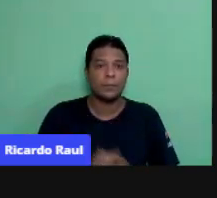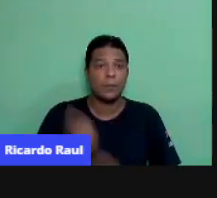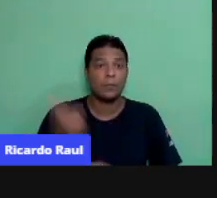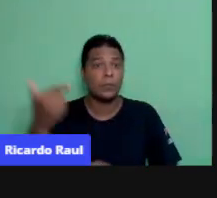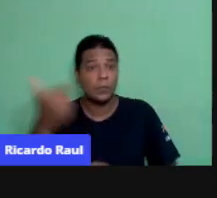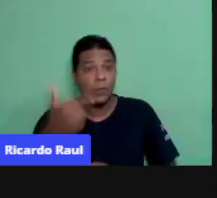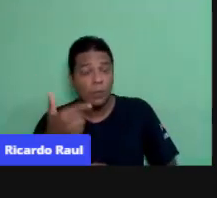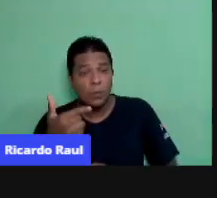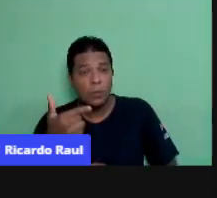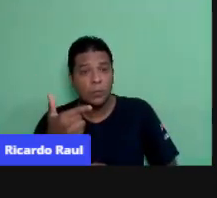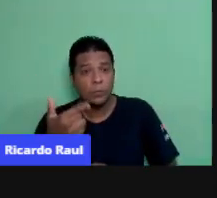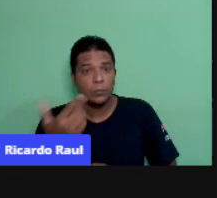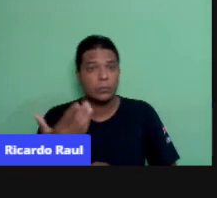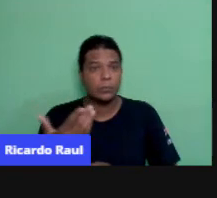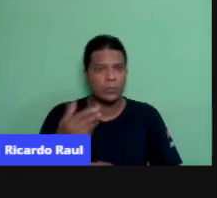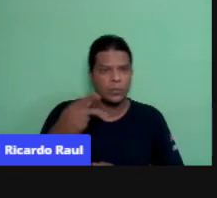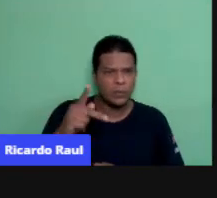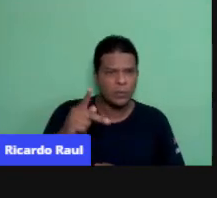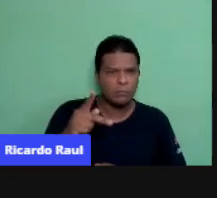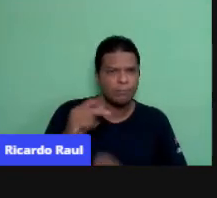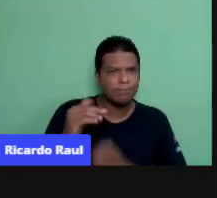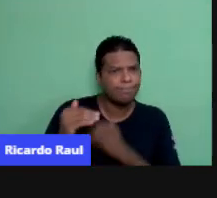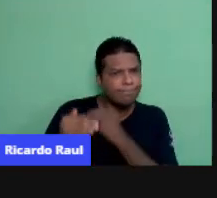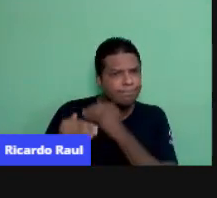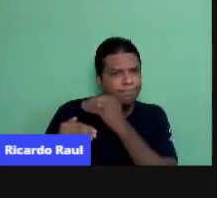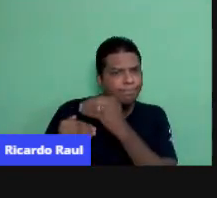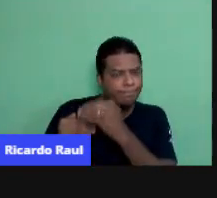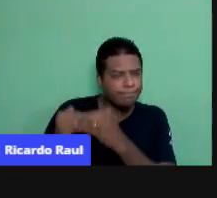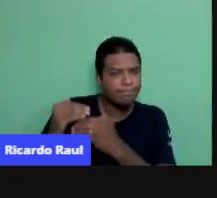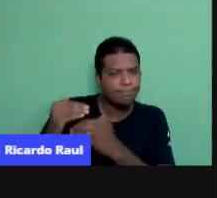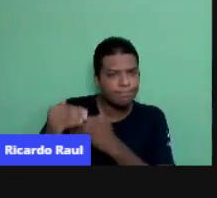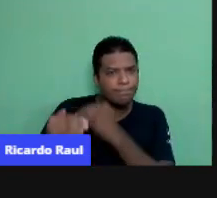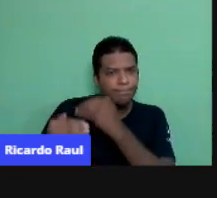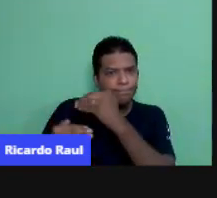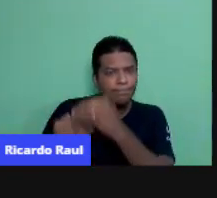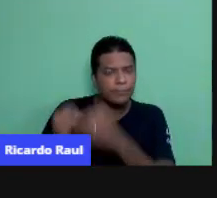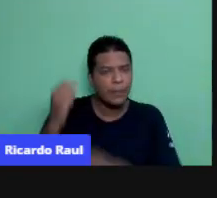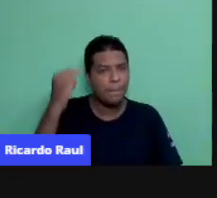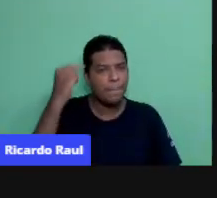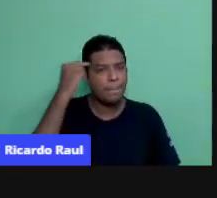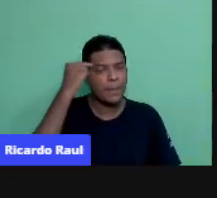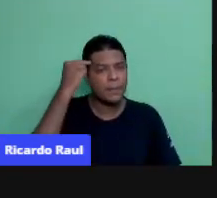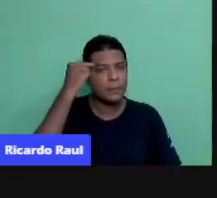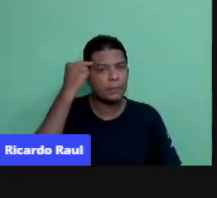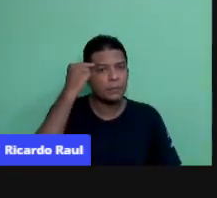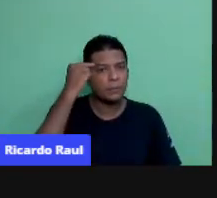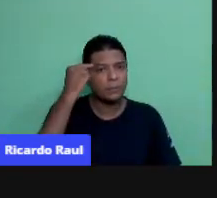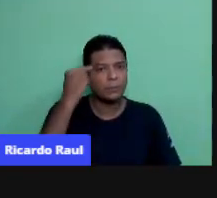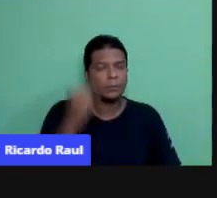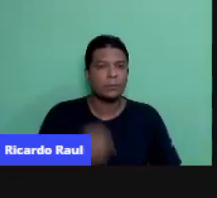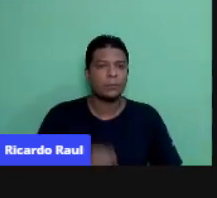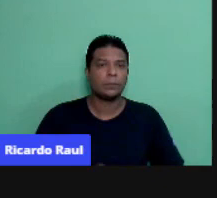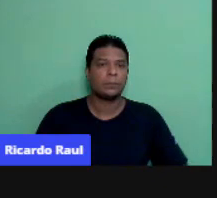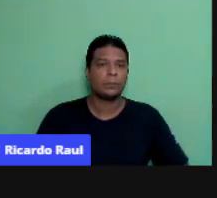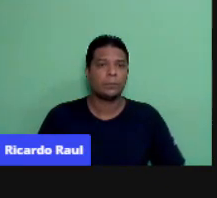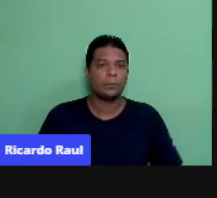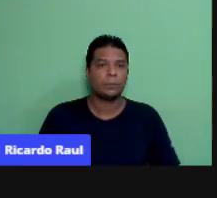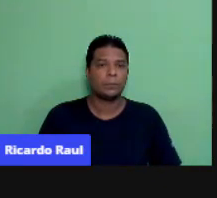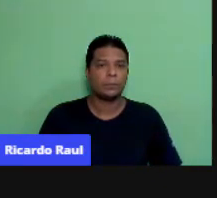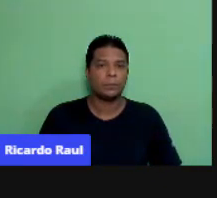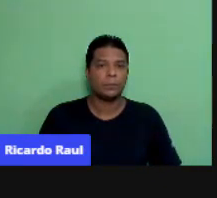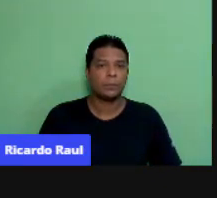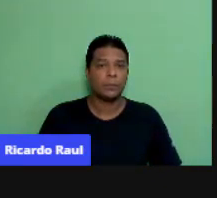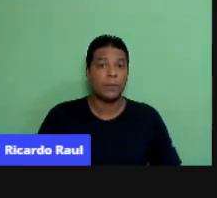segundo. E o seu, está tendo progressão? Né? A gente tem que ir pensando nisso. E os